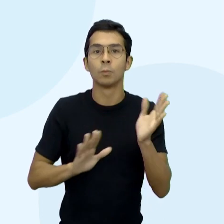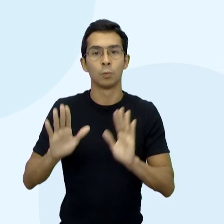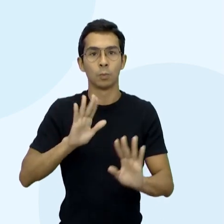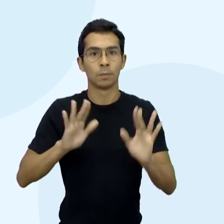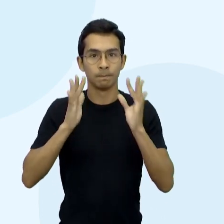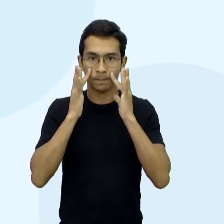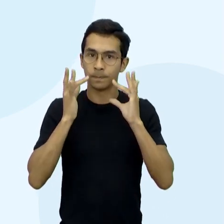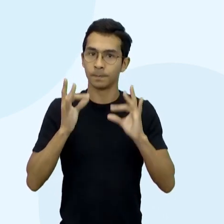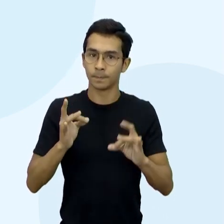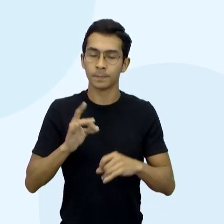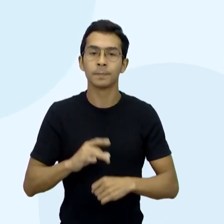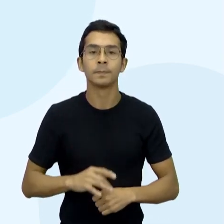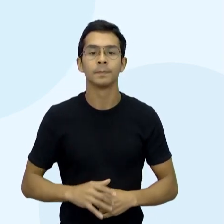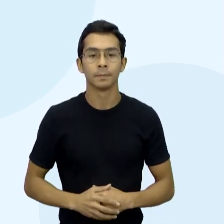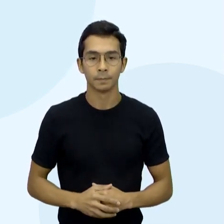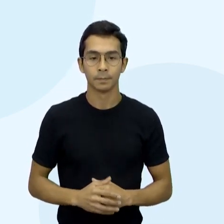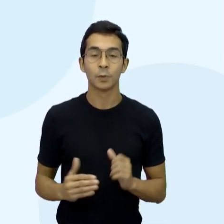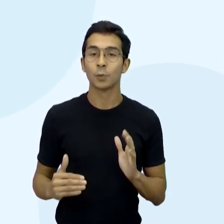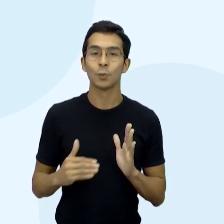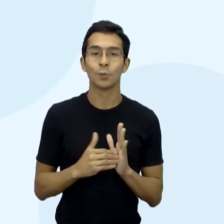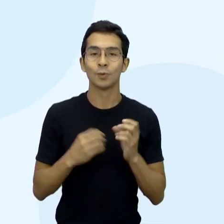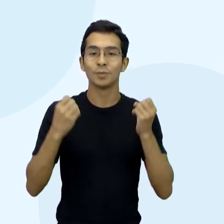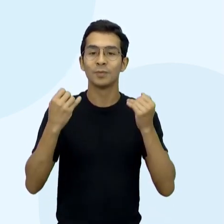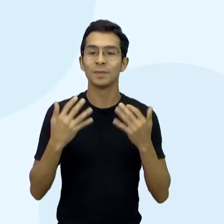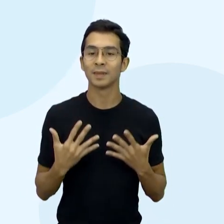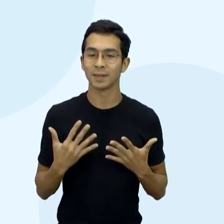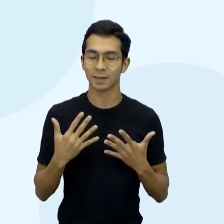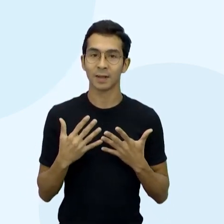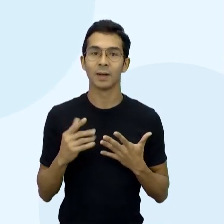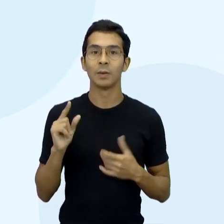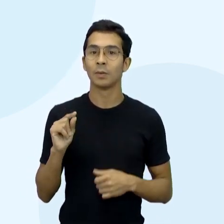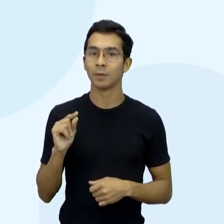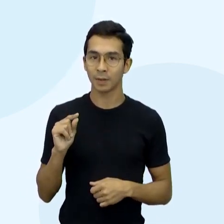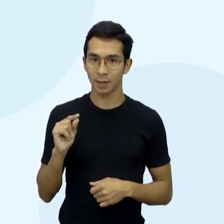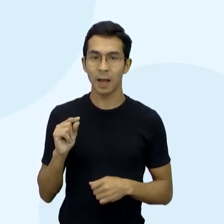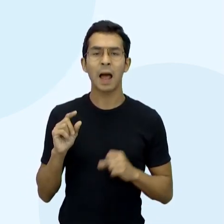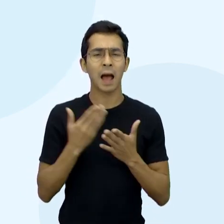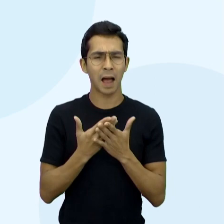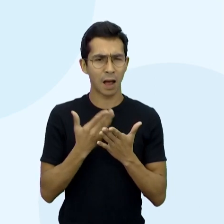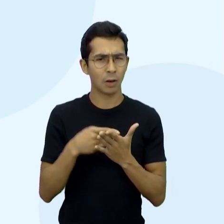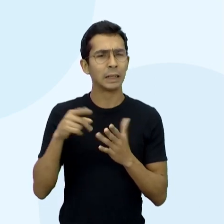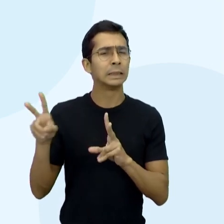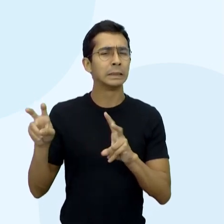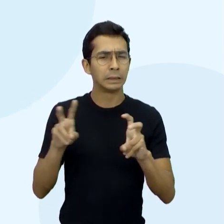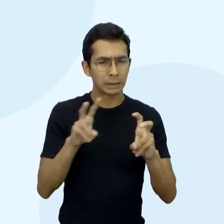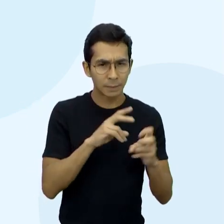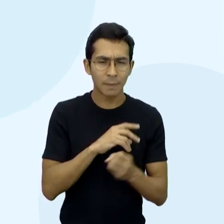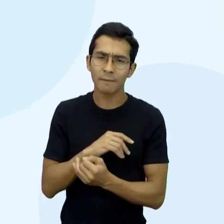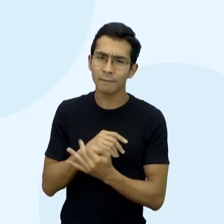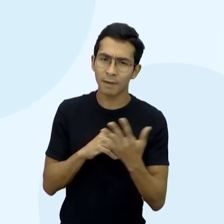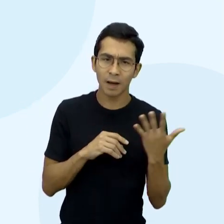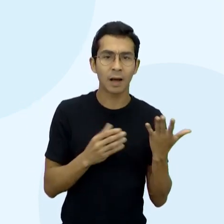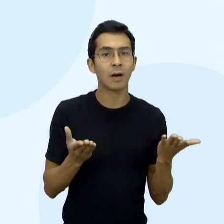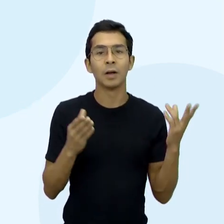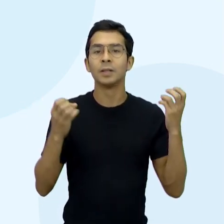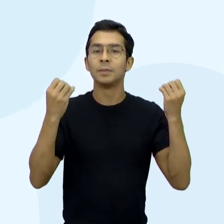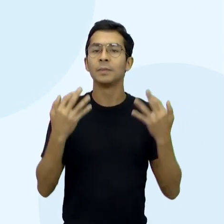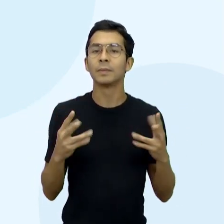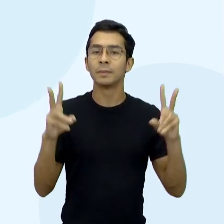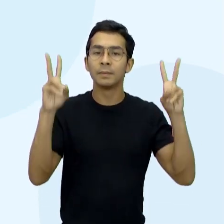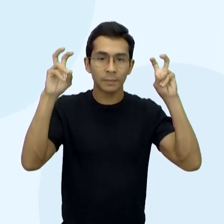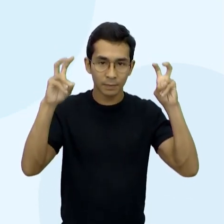relação a isso. E aí, o último ponto desta aula, que tem muito conteúdo, volte nela várias vezes, sobre leitura lateral. O que é